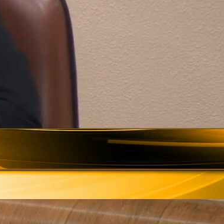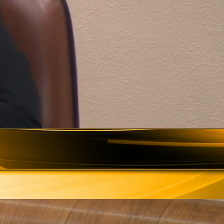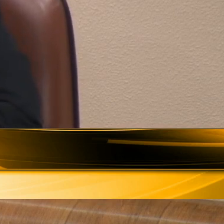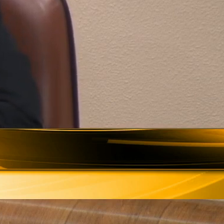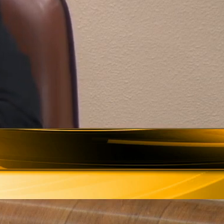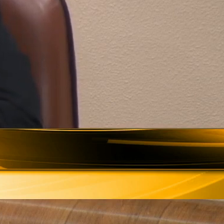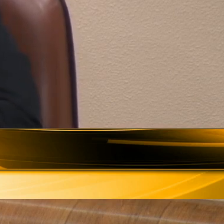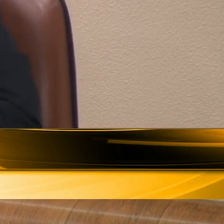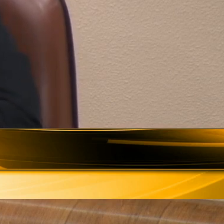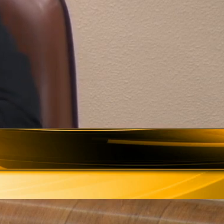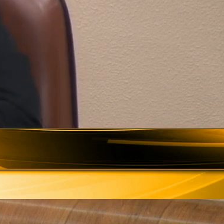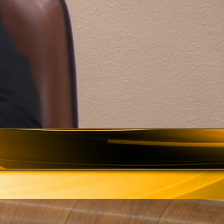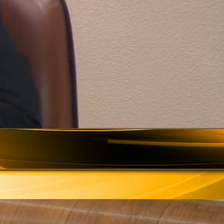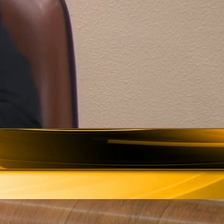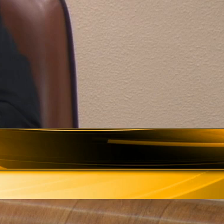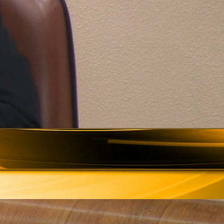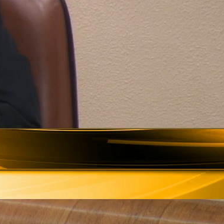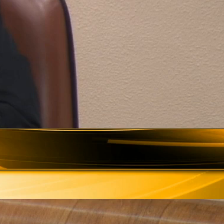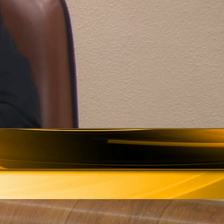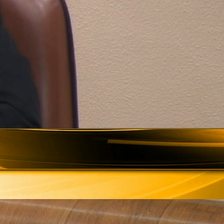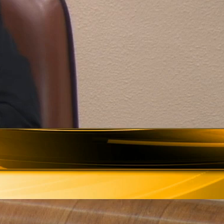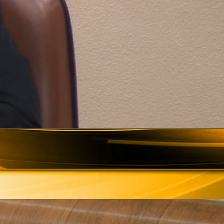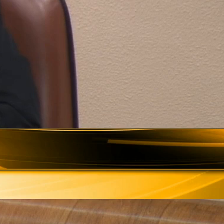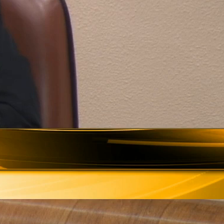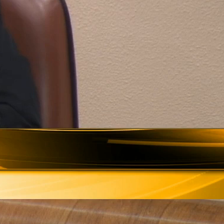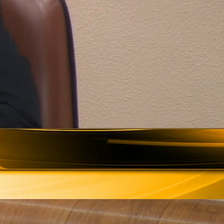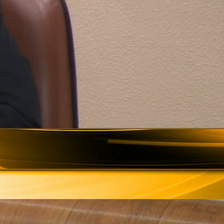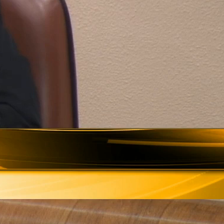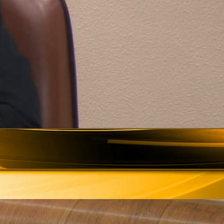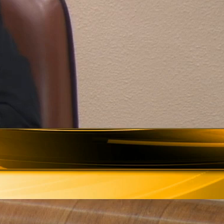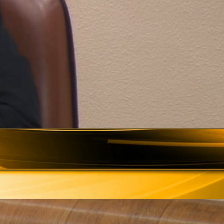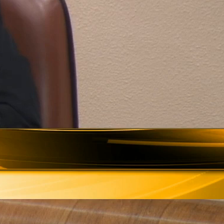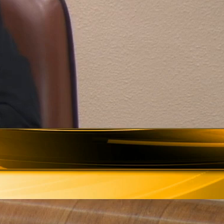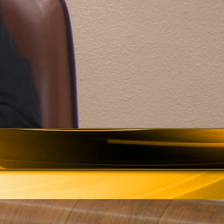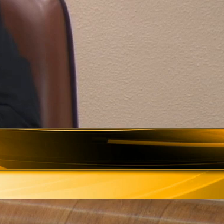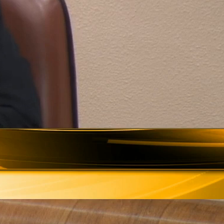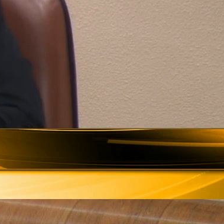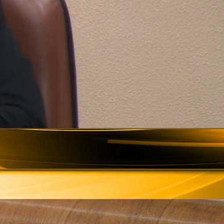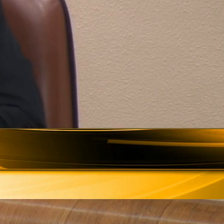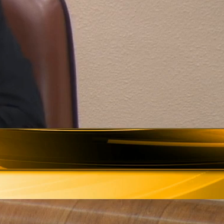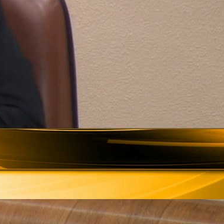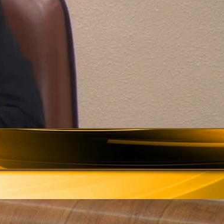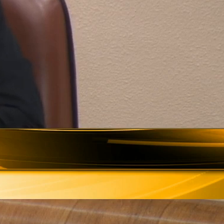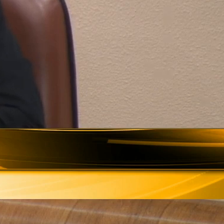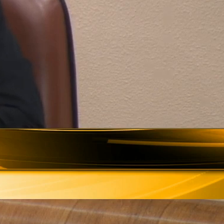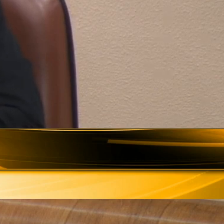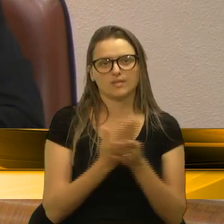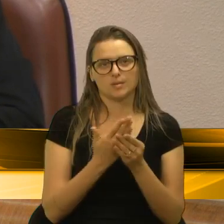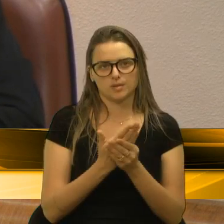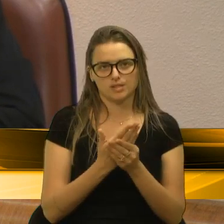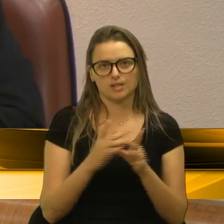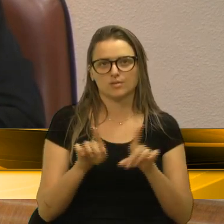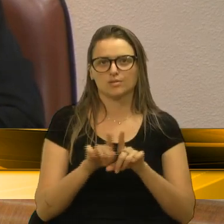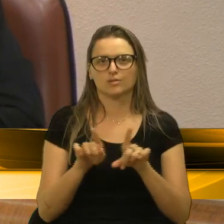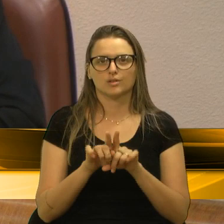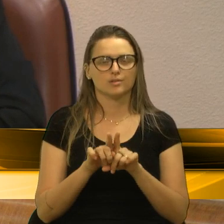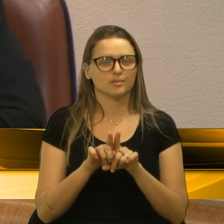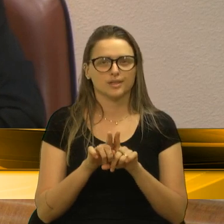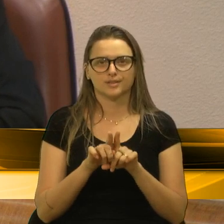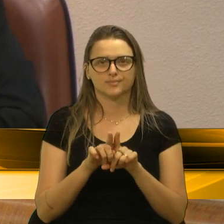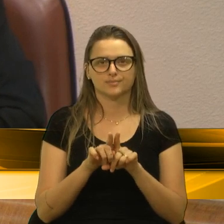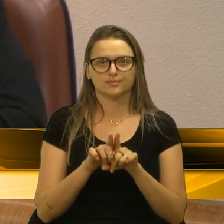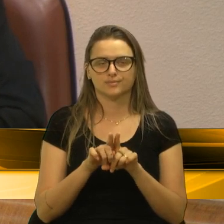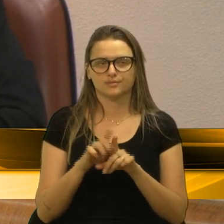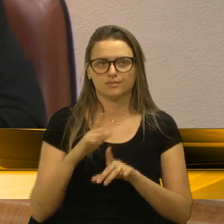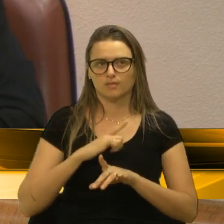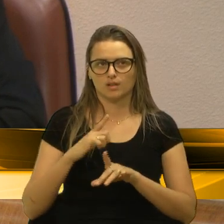processo, forte na ausência de elementos ensejadores da pena de cassação do seu mandato e que não sejam outros elementos